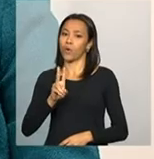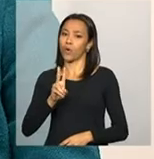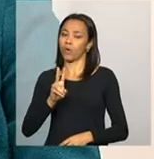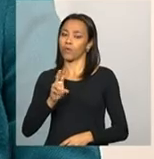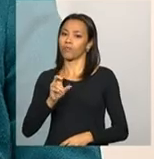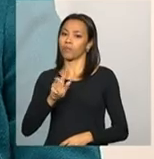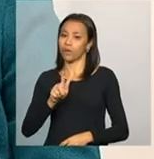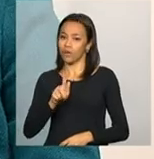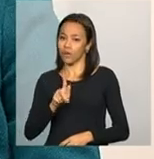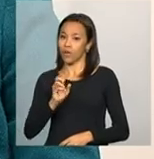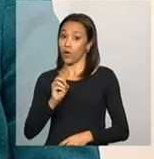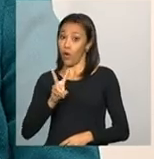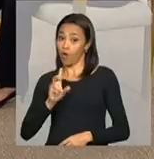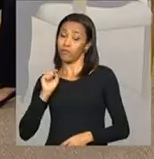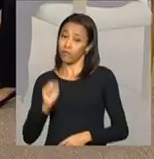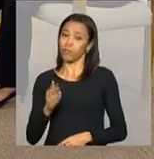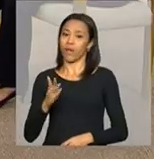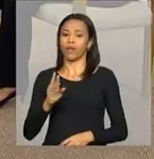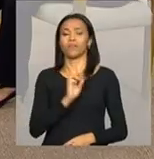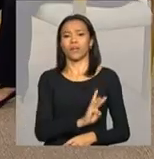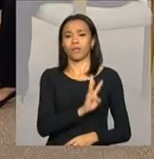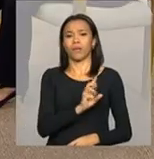www.pronatec.mec.gov.br. Então, vamos lá de novo,